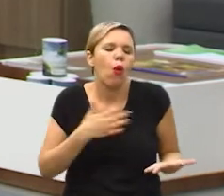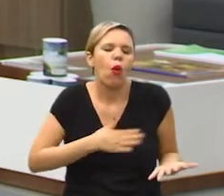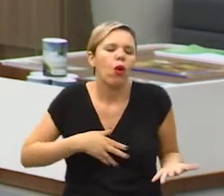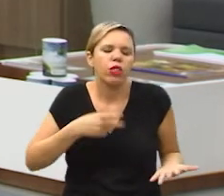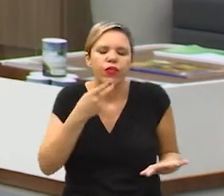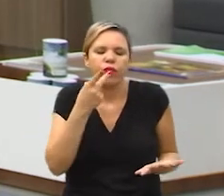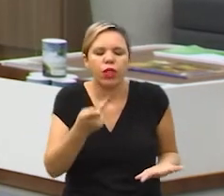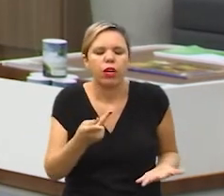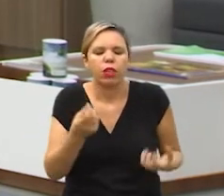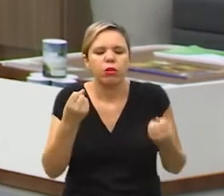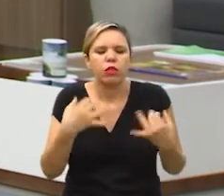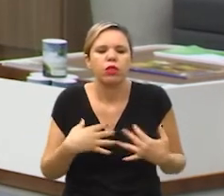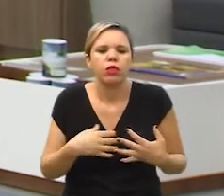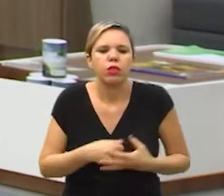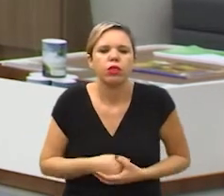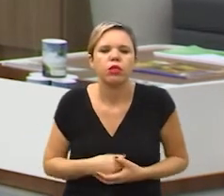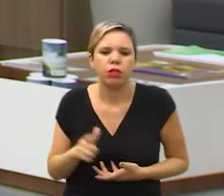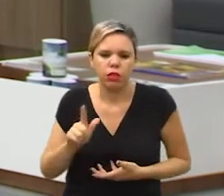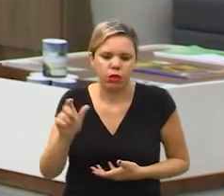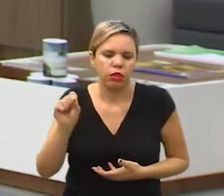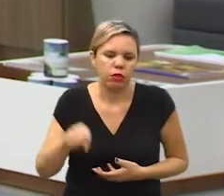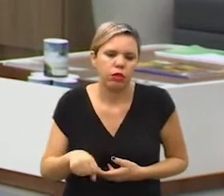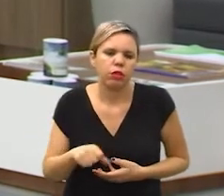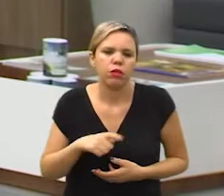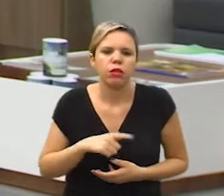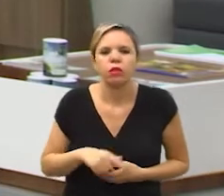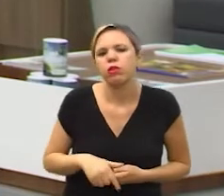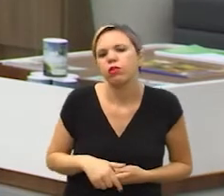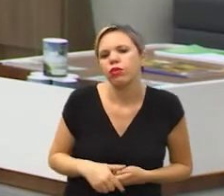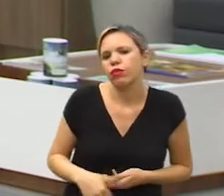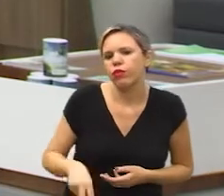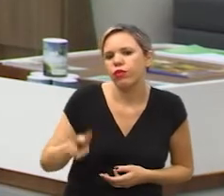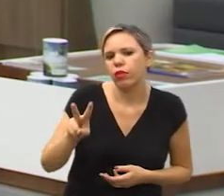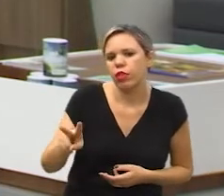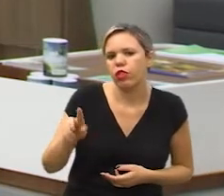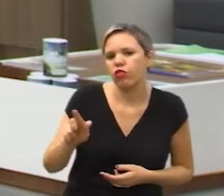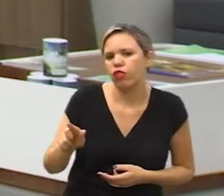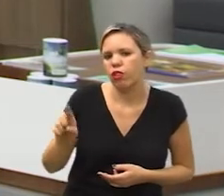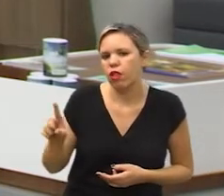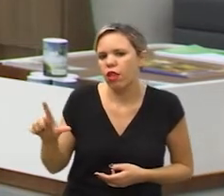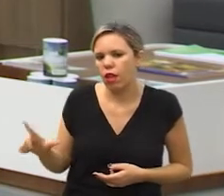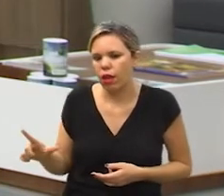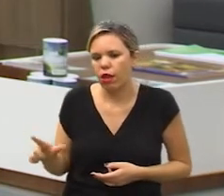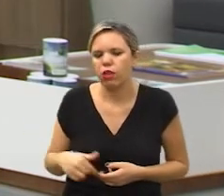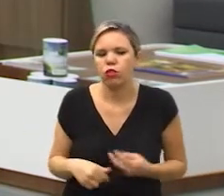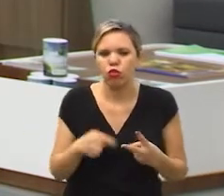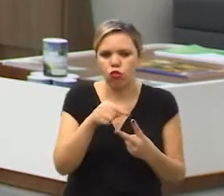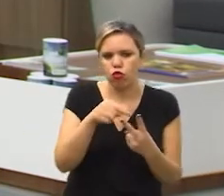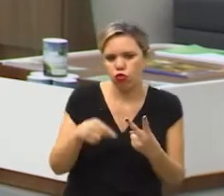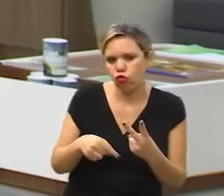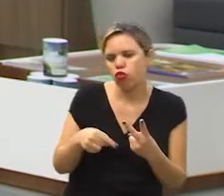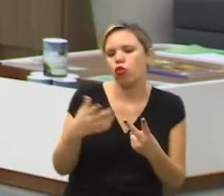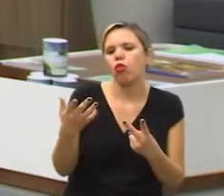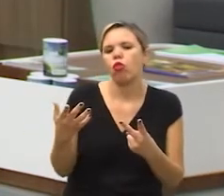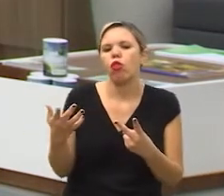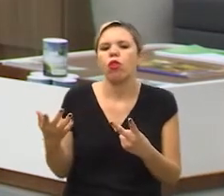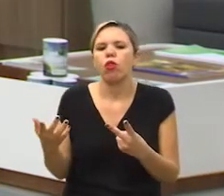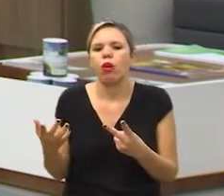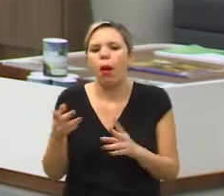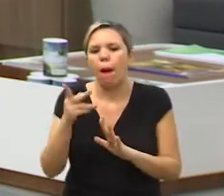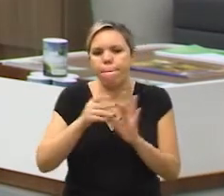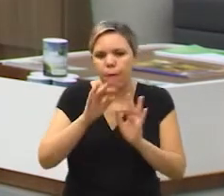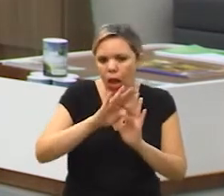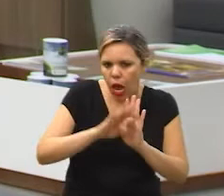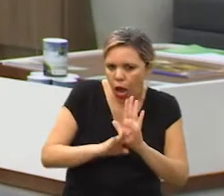você nos explicasse isso. Claro, existe sim. O VGBL e o PGBL são os dois, ambos são plano